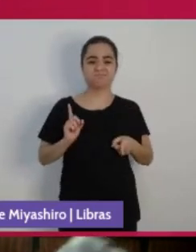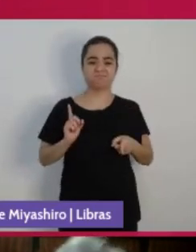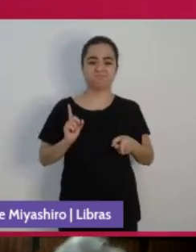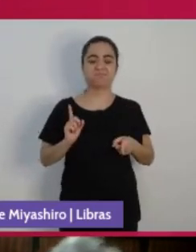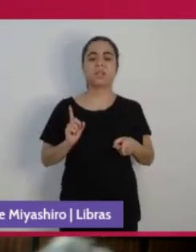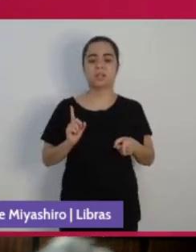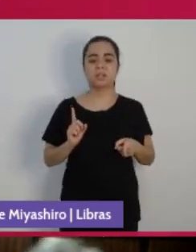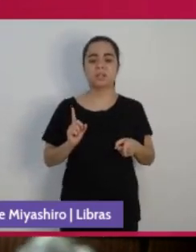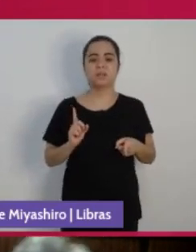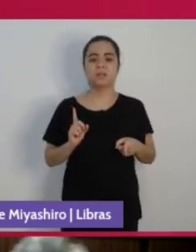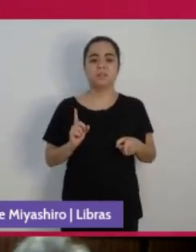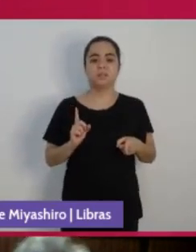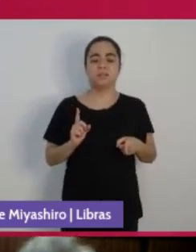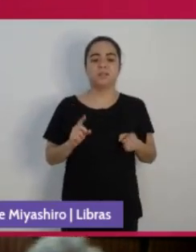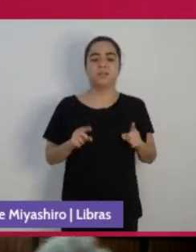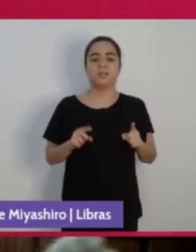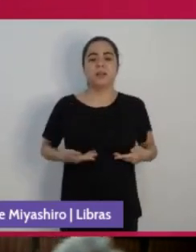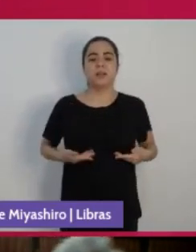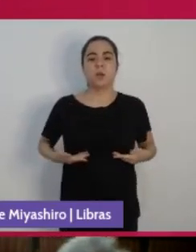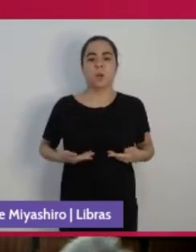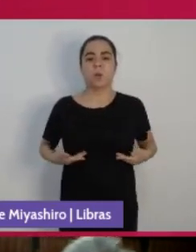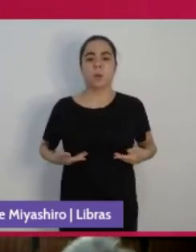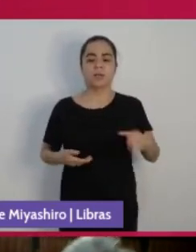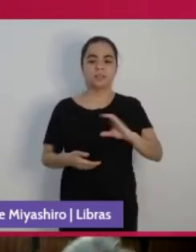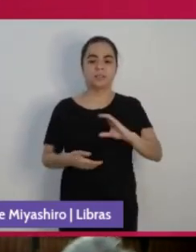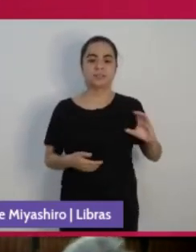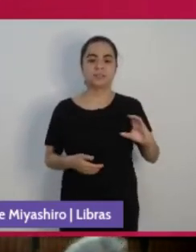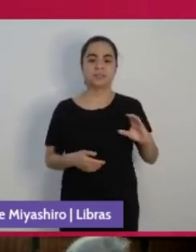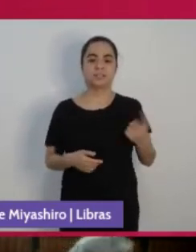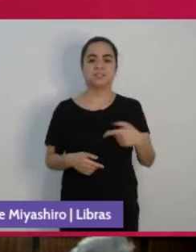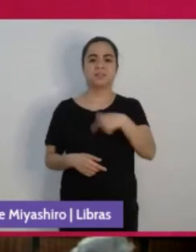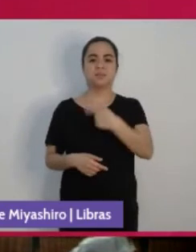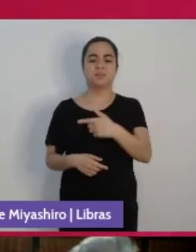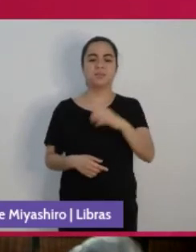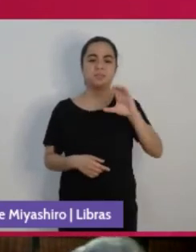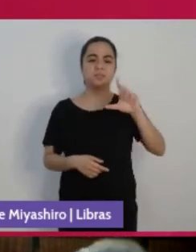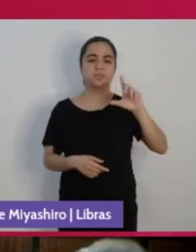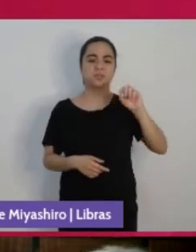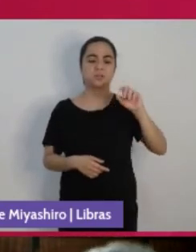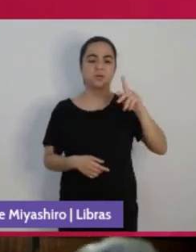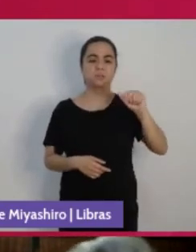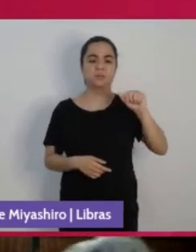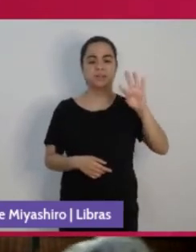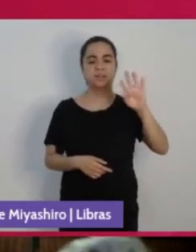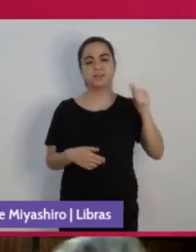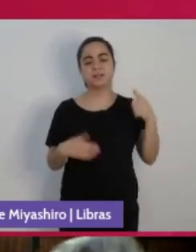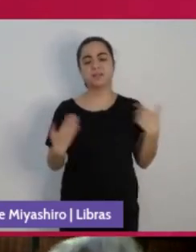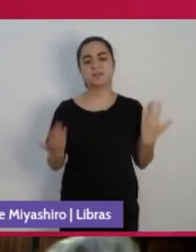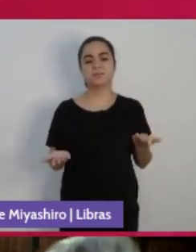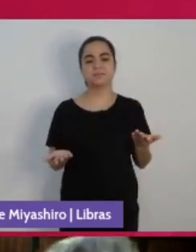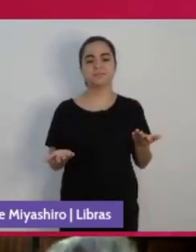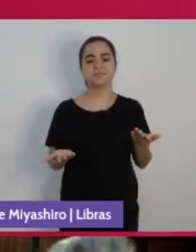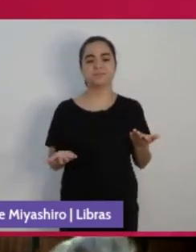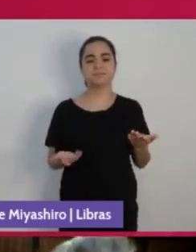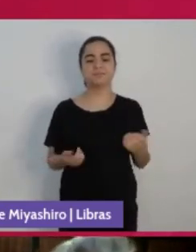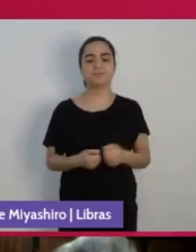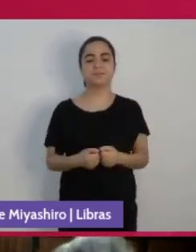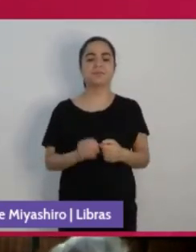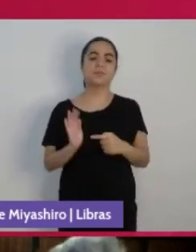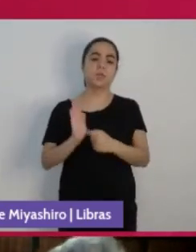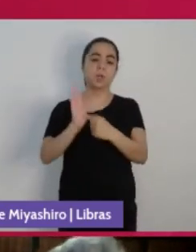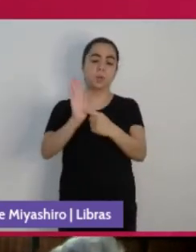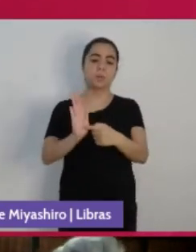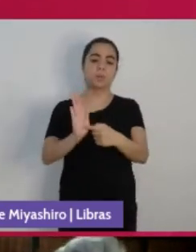Essa daqui, aqui fez uma crânio-caudal, aqui fez uma Cleópatra. Agora aqui, eu vou falar